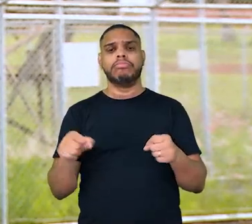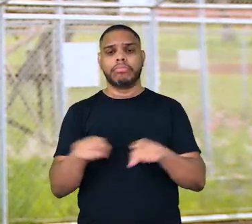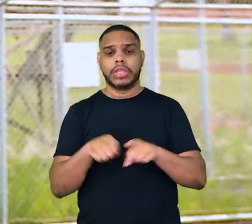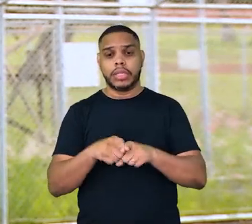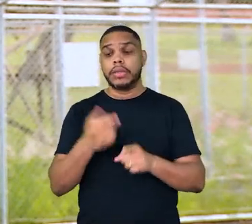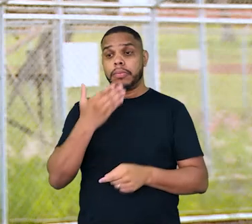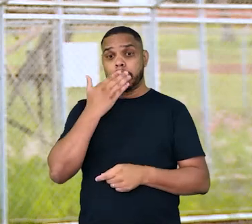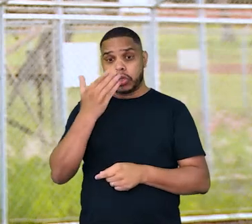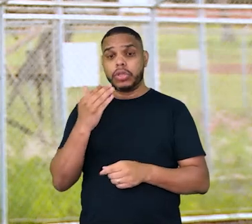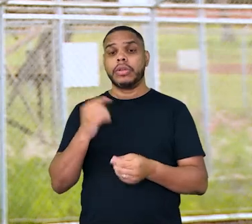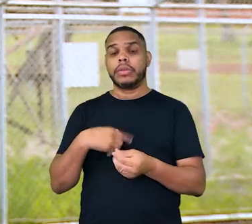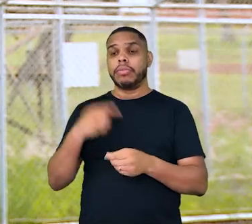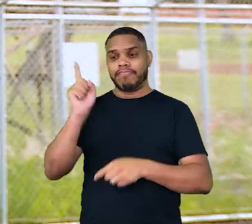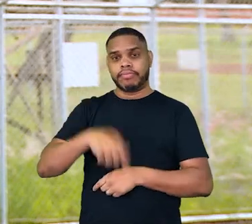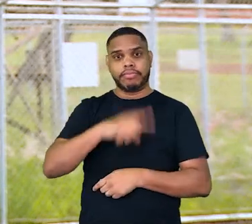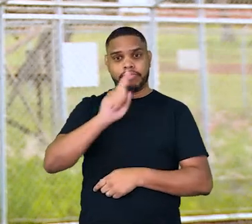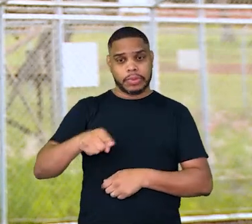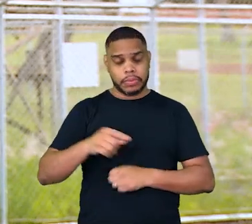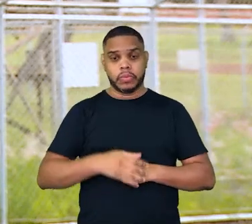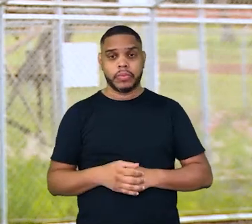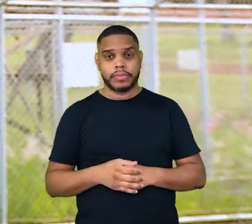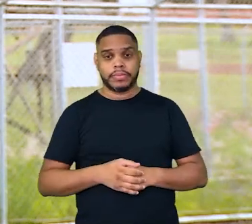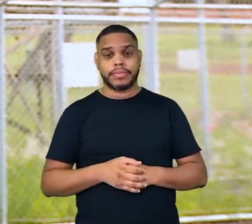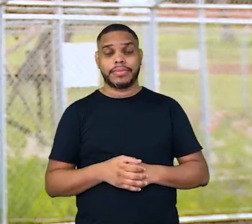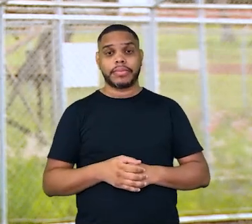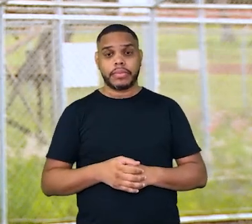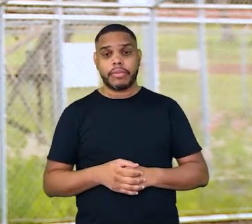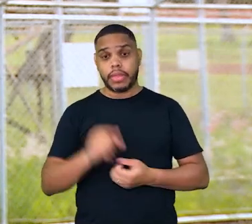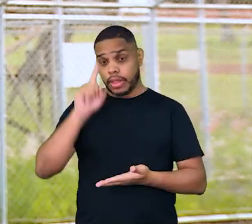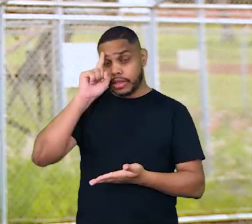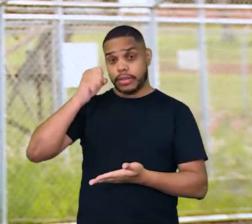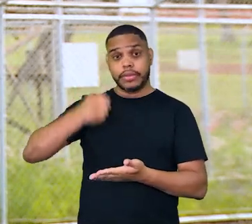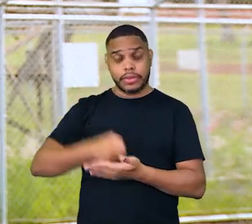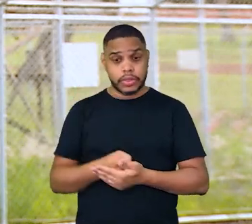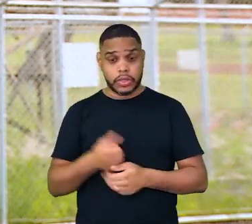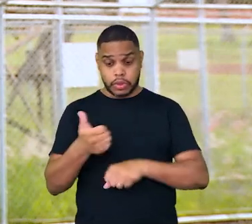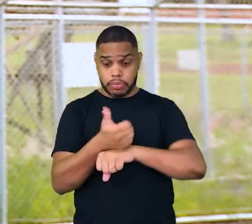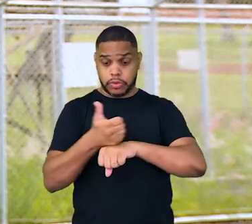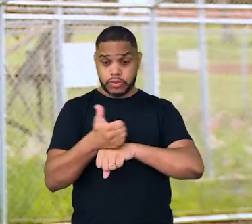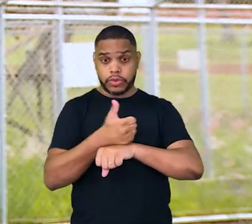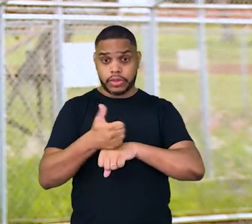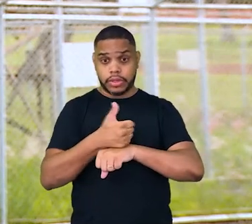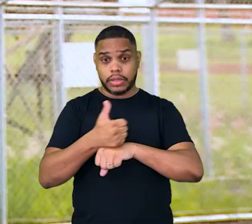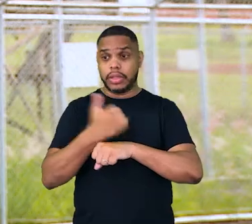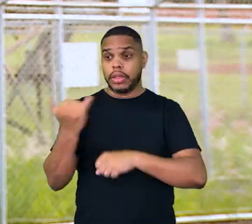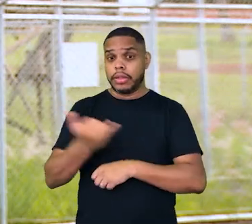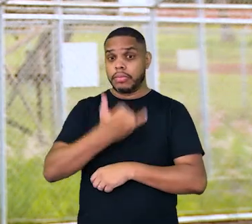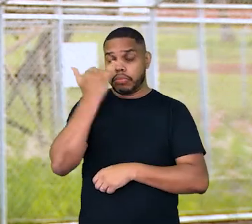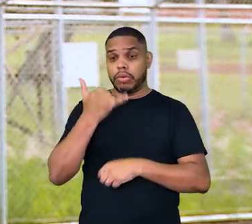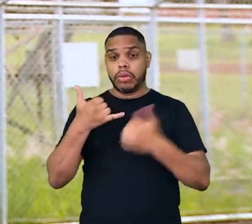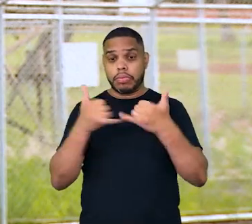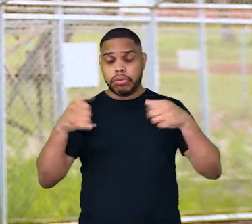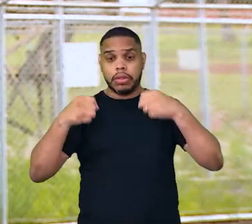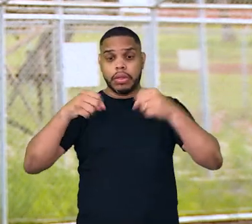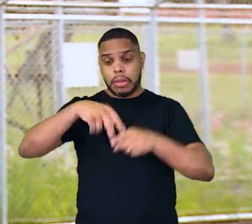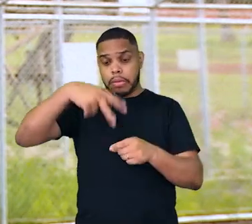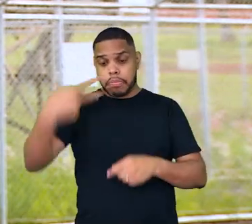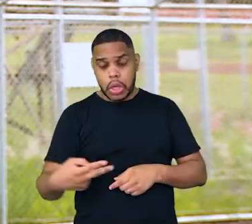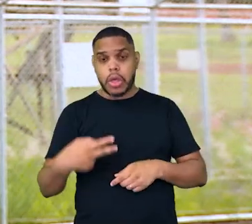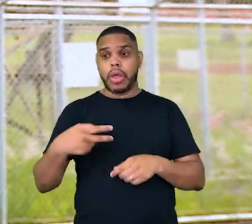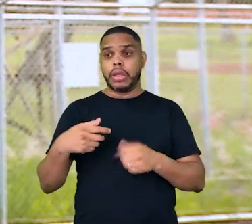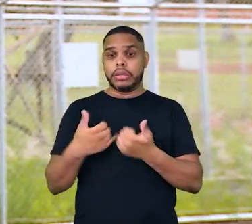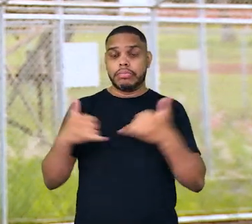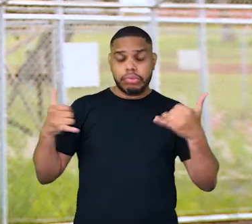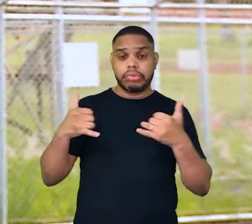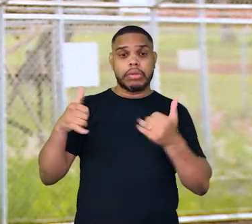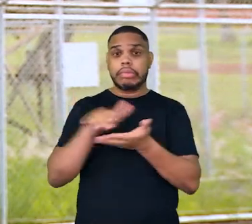e o pedido de reparação foi negado. Segundo a decisão, o profissional não foi vítima de choque, queda ou